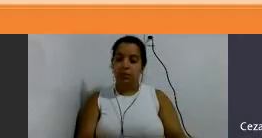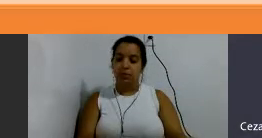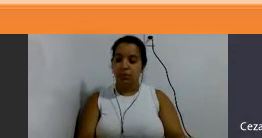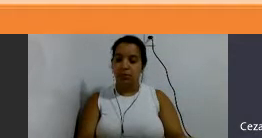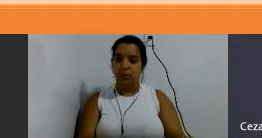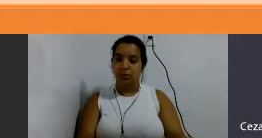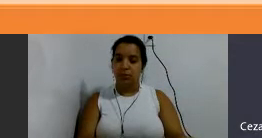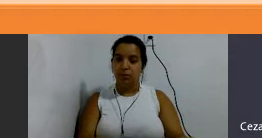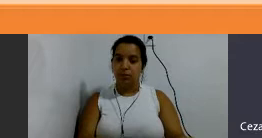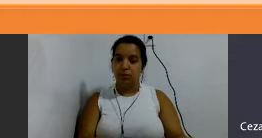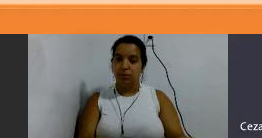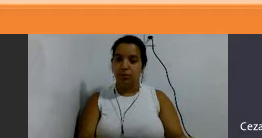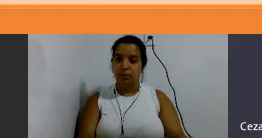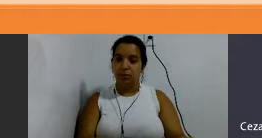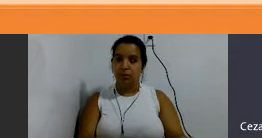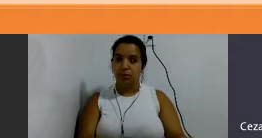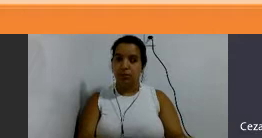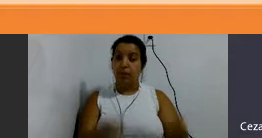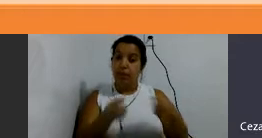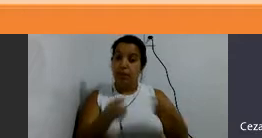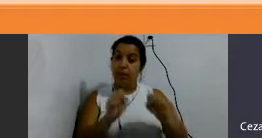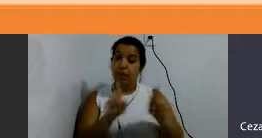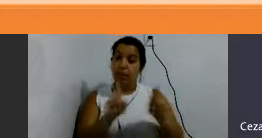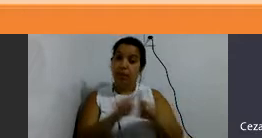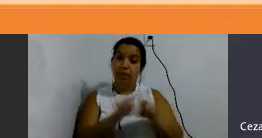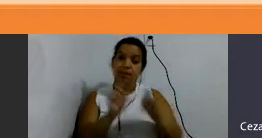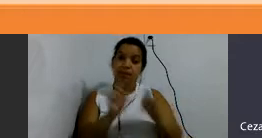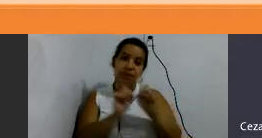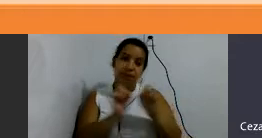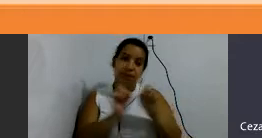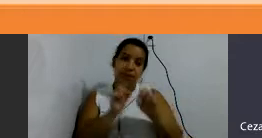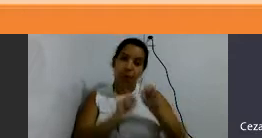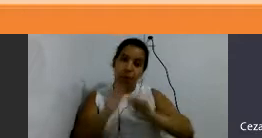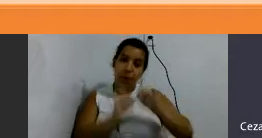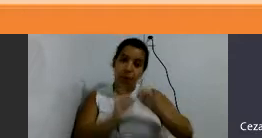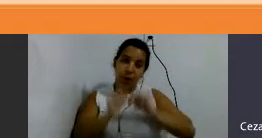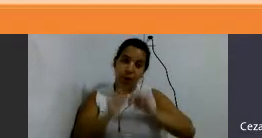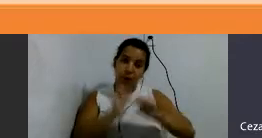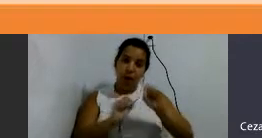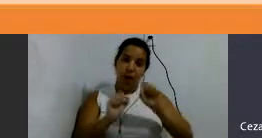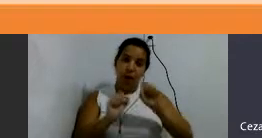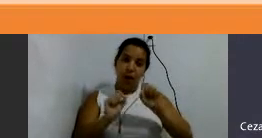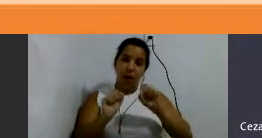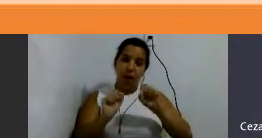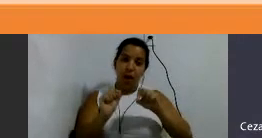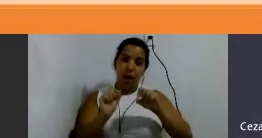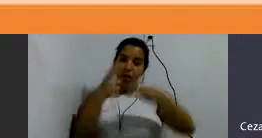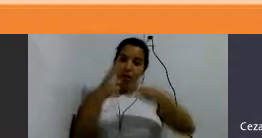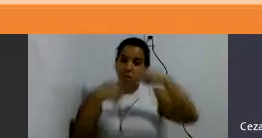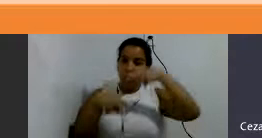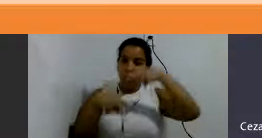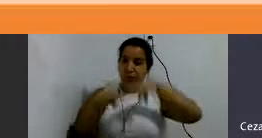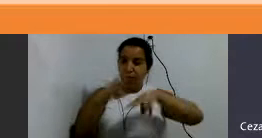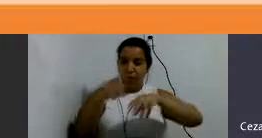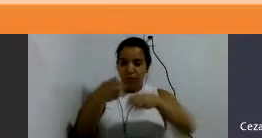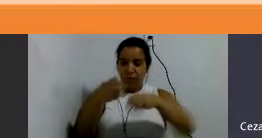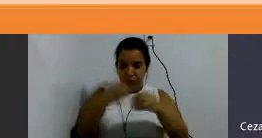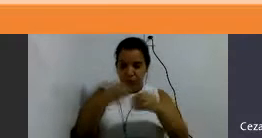E a gente pode também fazer, como material da lesão, cultura. Então, a gente pega fragmento